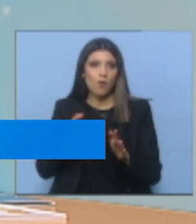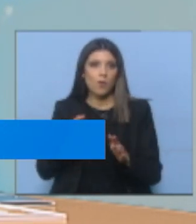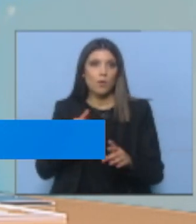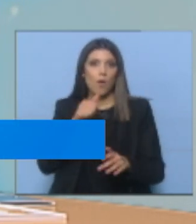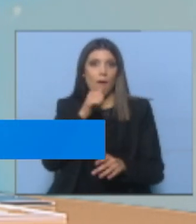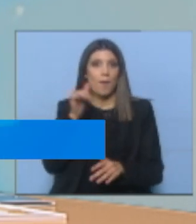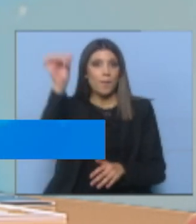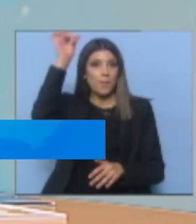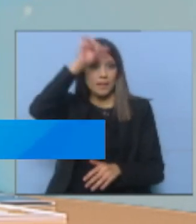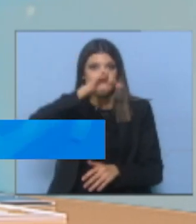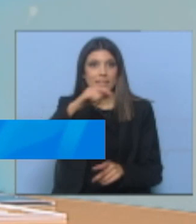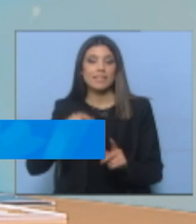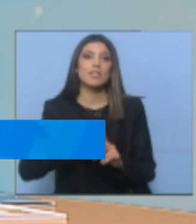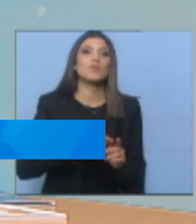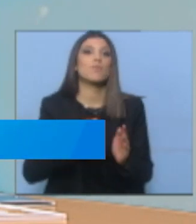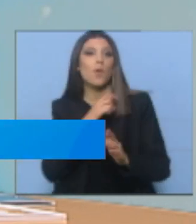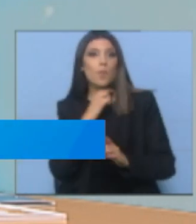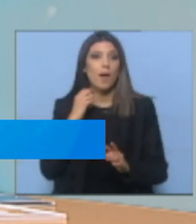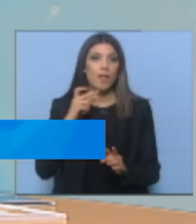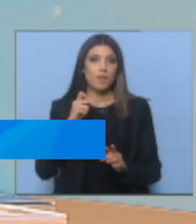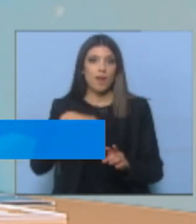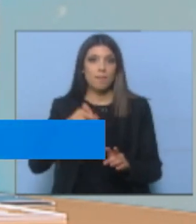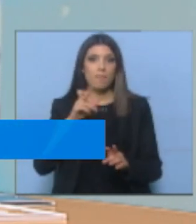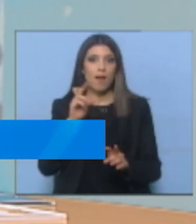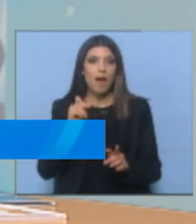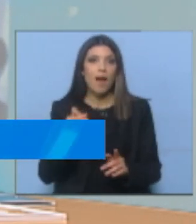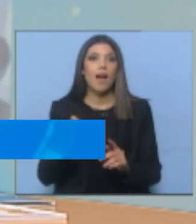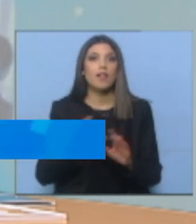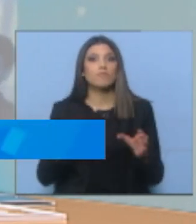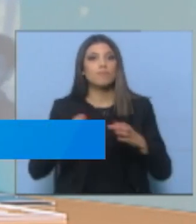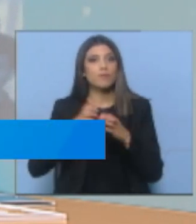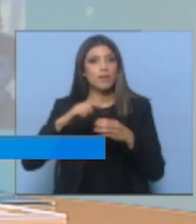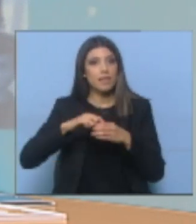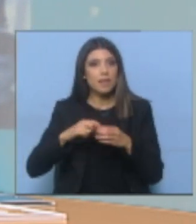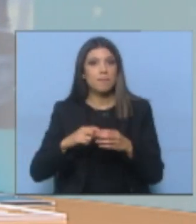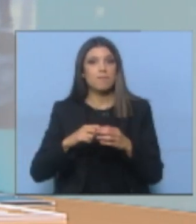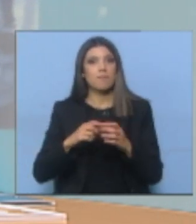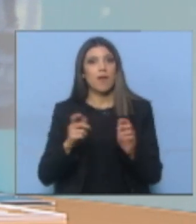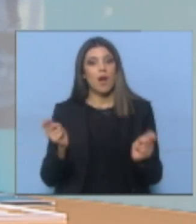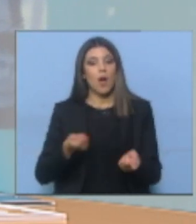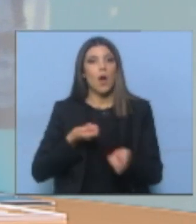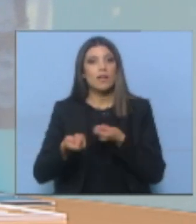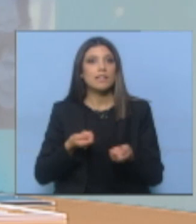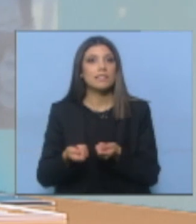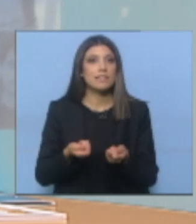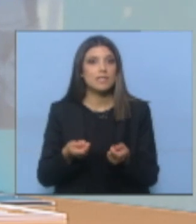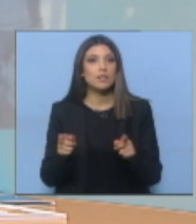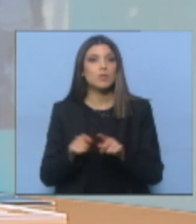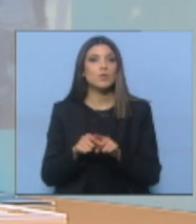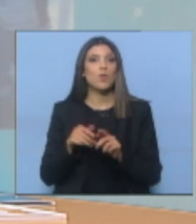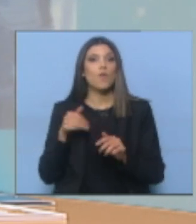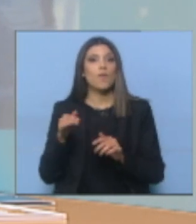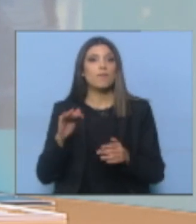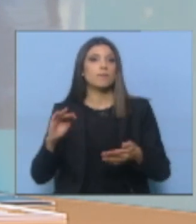padre Amaro Gonçalo integra a equipa que elaborou este itinerário e que apresentamos neste programa depois de mostrarmos notícias que marcam